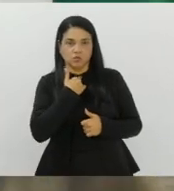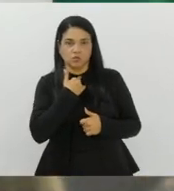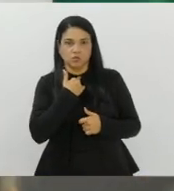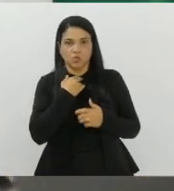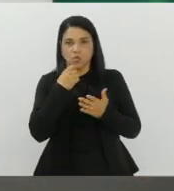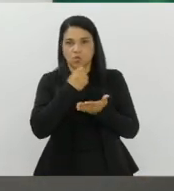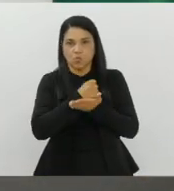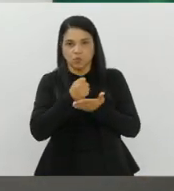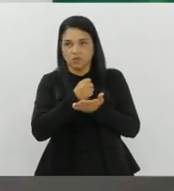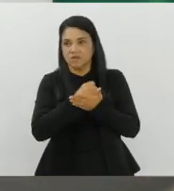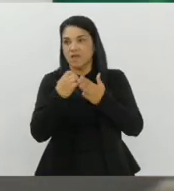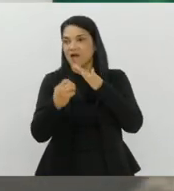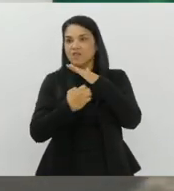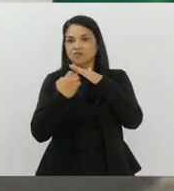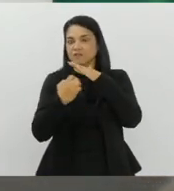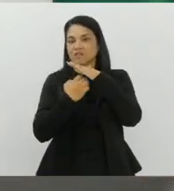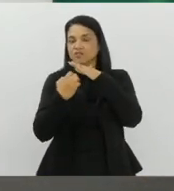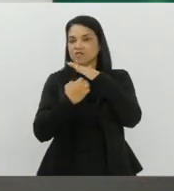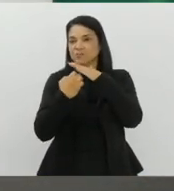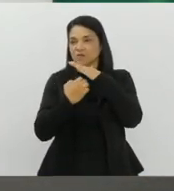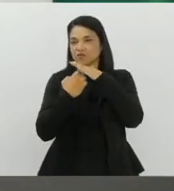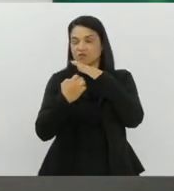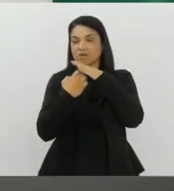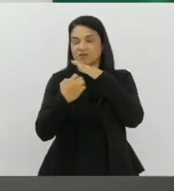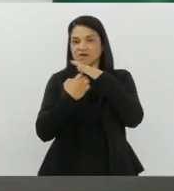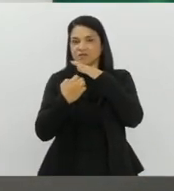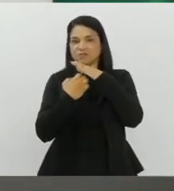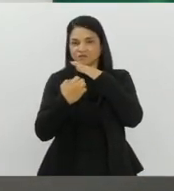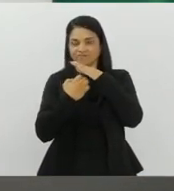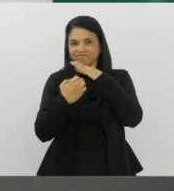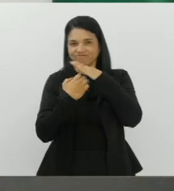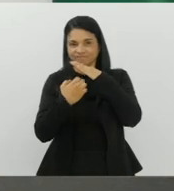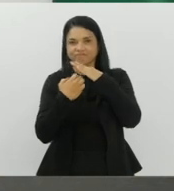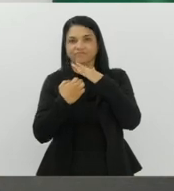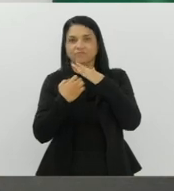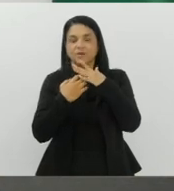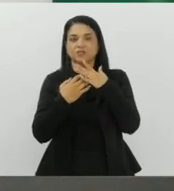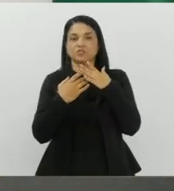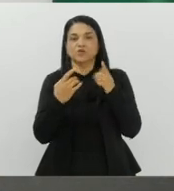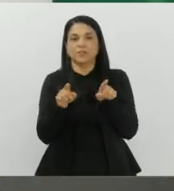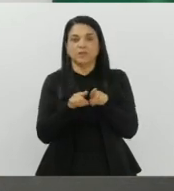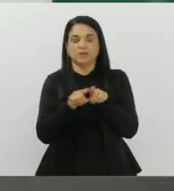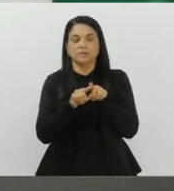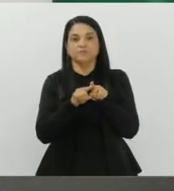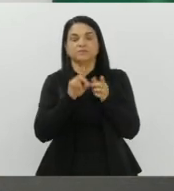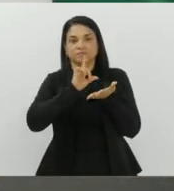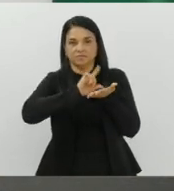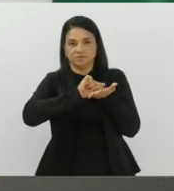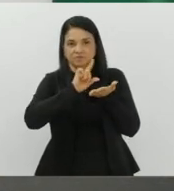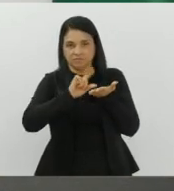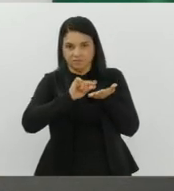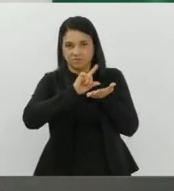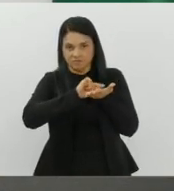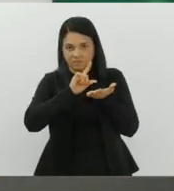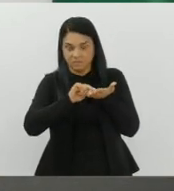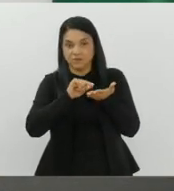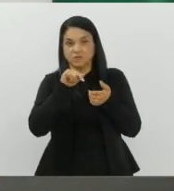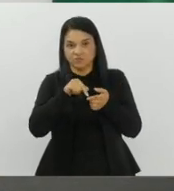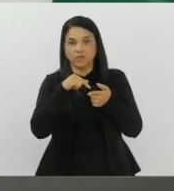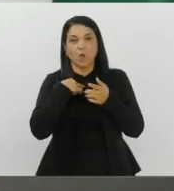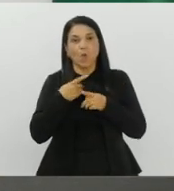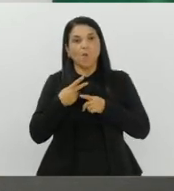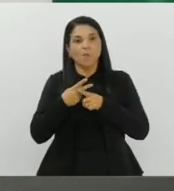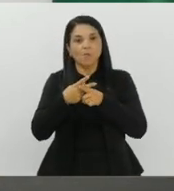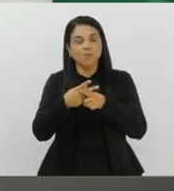uma empresa. E o senhor não quis deliberar dizendo que baseado nesse artigo aqui. E eu perguntei ao procurador da casa e